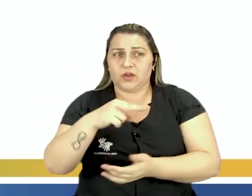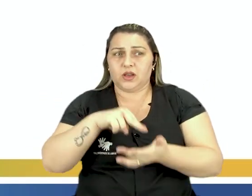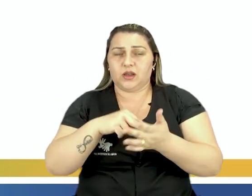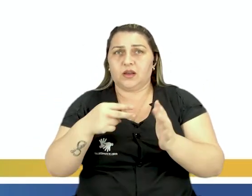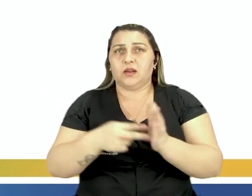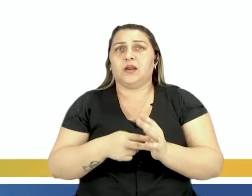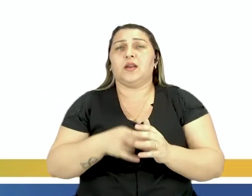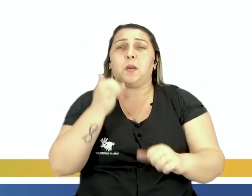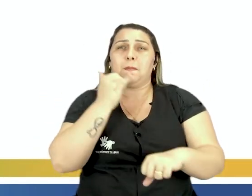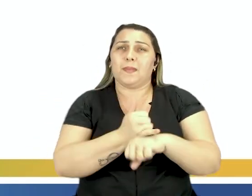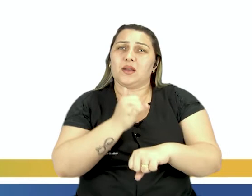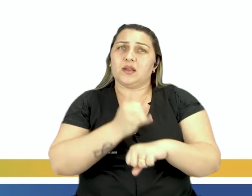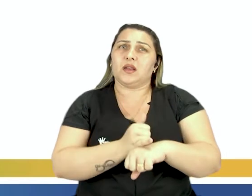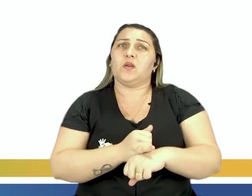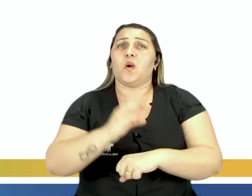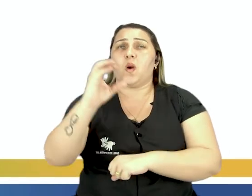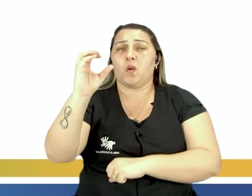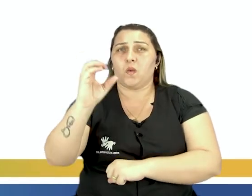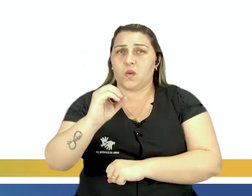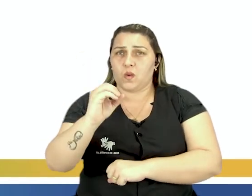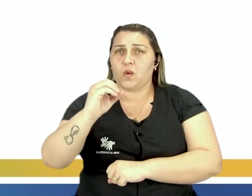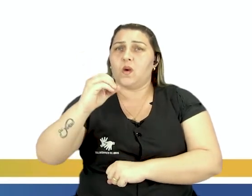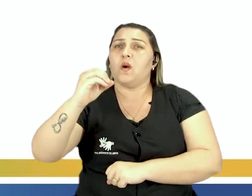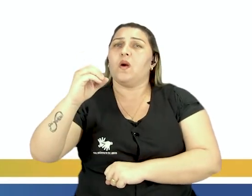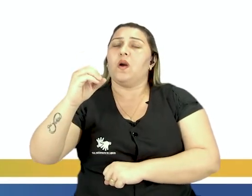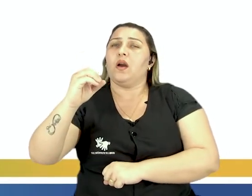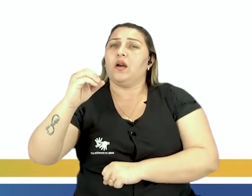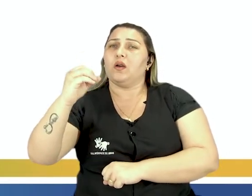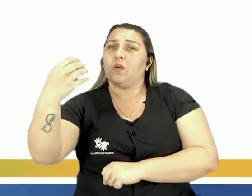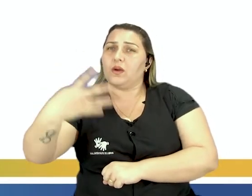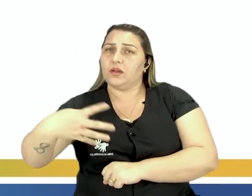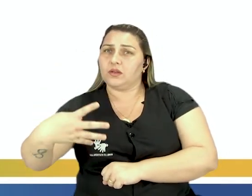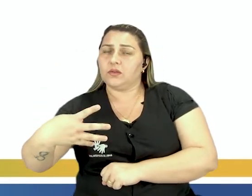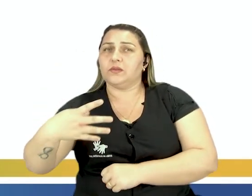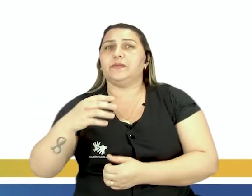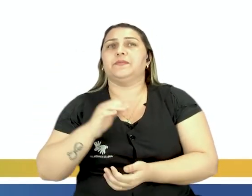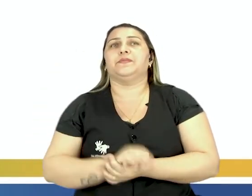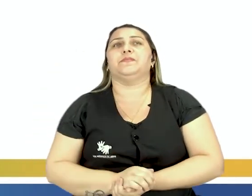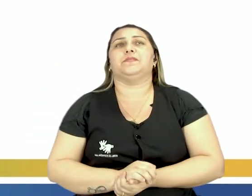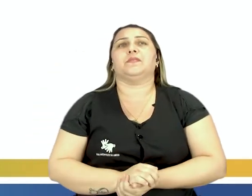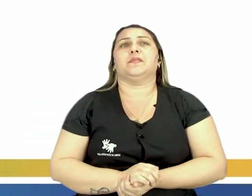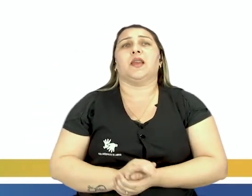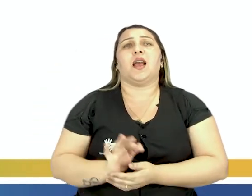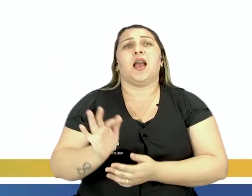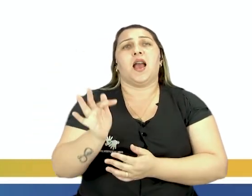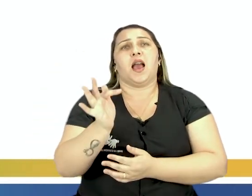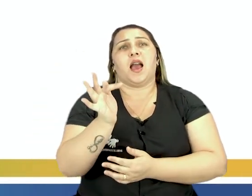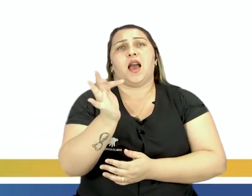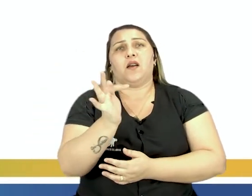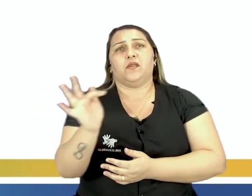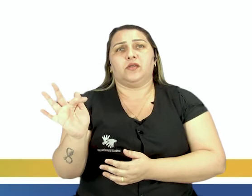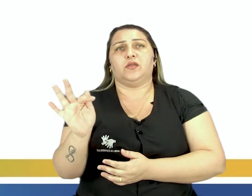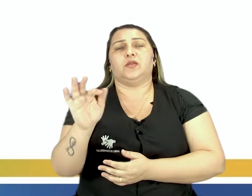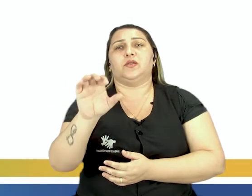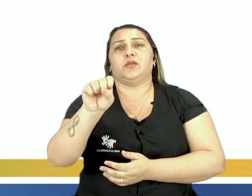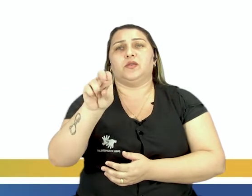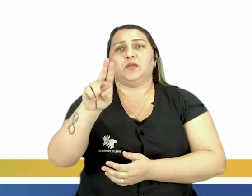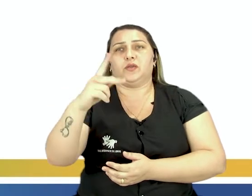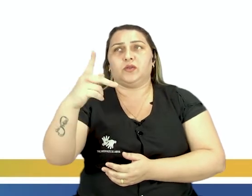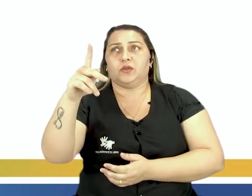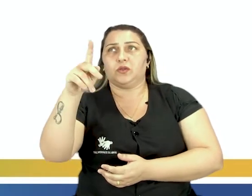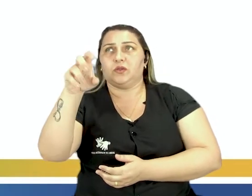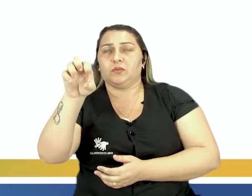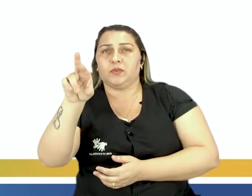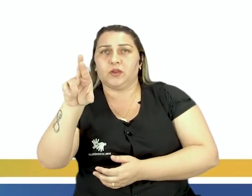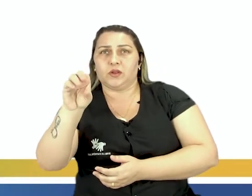representa o metal alcalino e o oxigênio vai ter o índice 4. Todas as vezes que você tiver um superóxido ligado ao